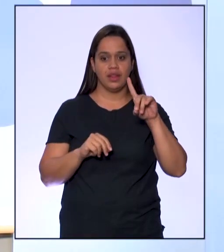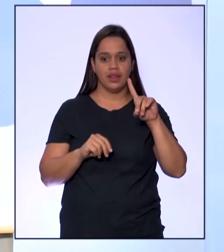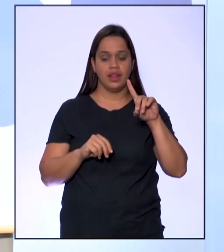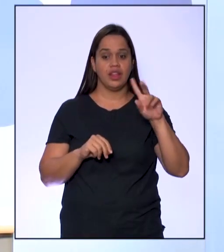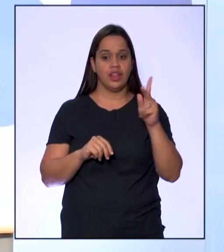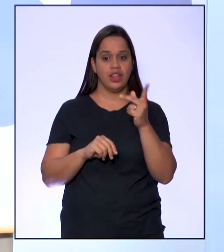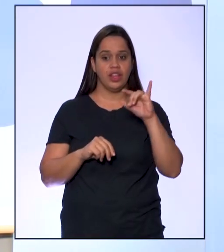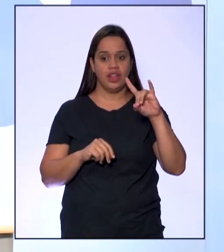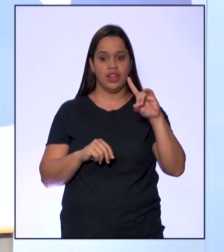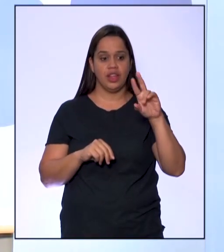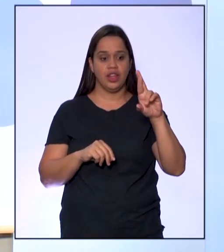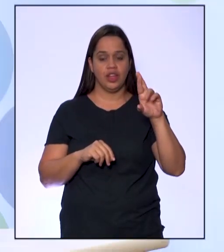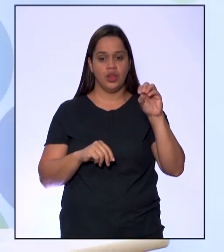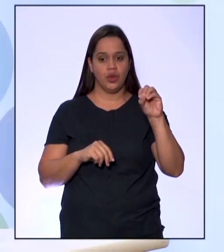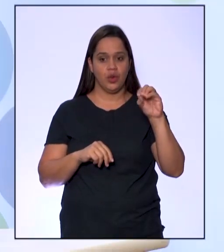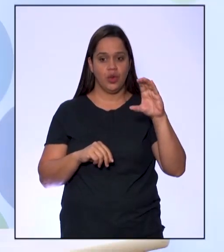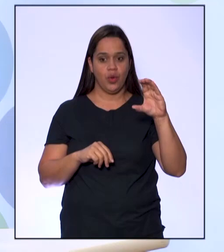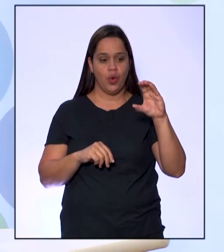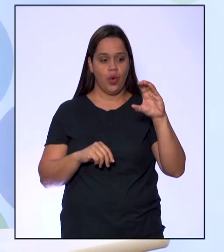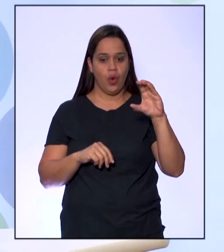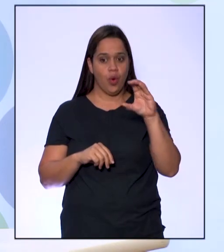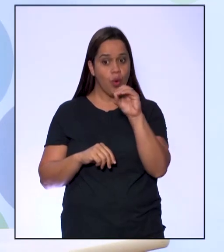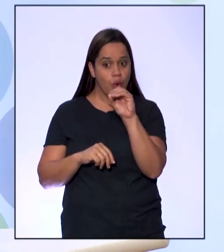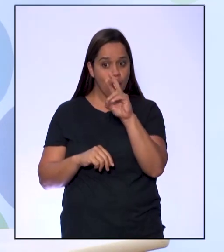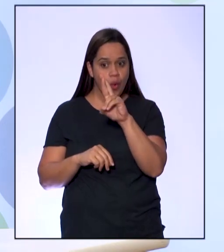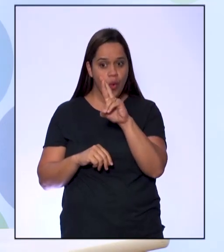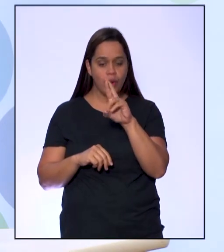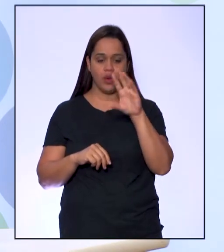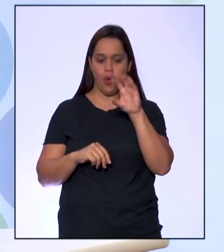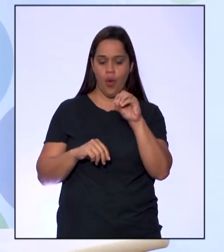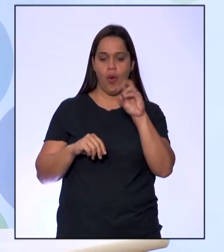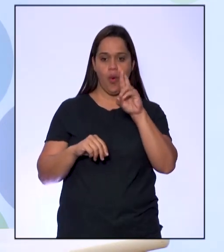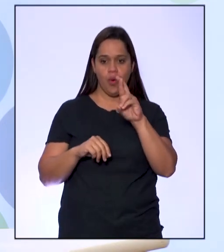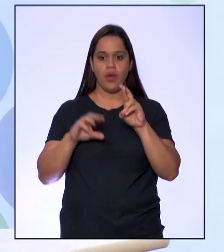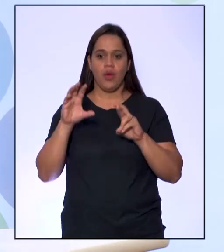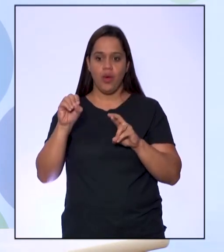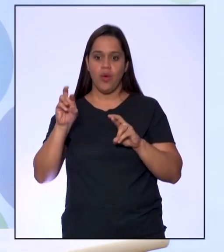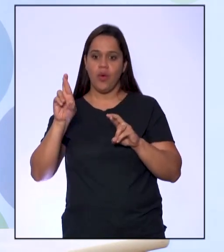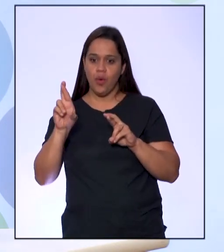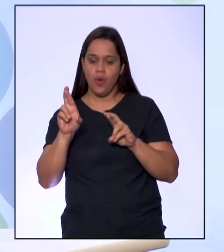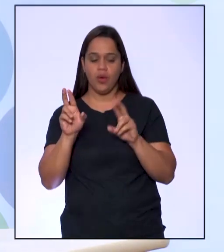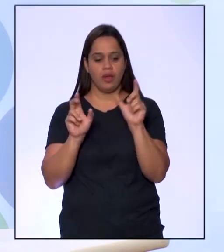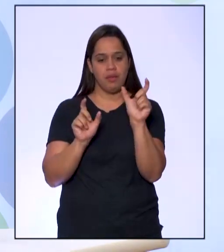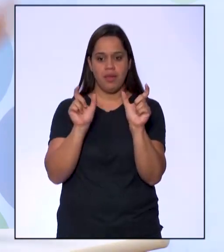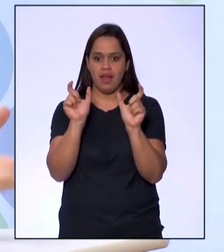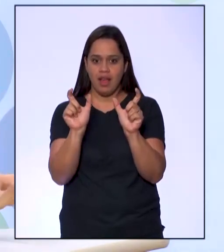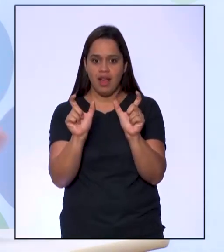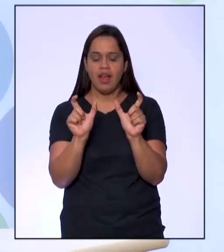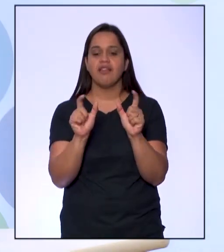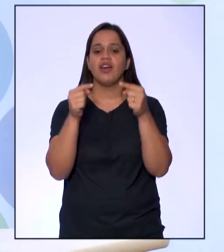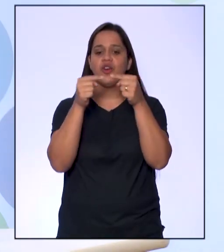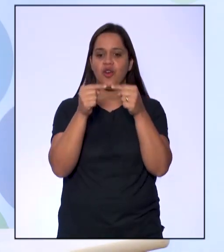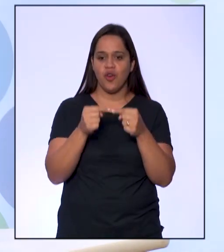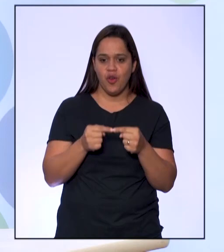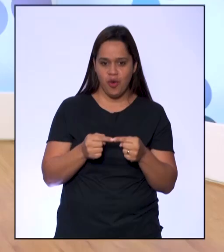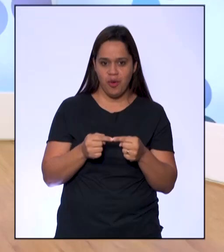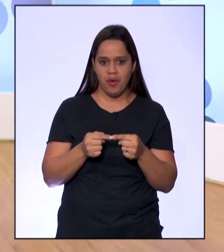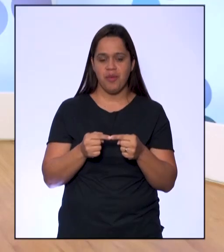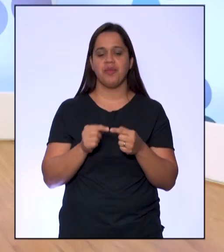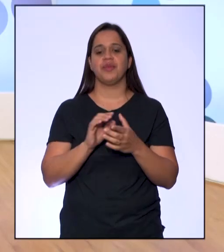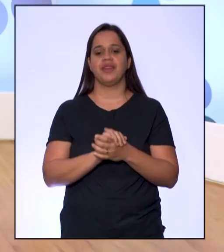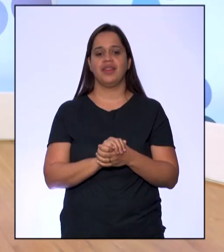Responderam Sim, rima. Acabaram de responder. Muito bom, gente, exatamente. Tatuador rima com hidrocor.